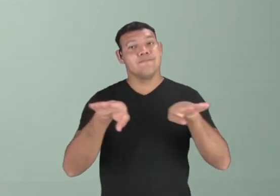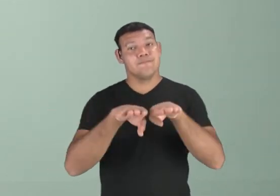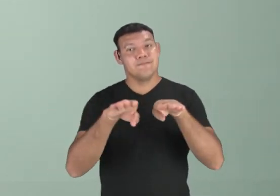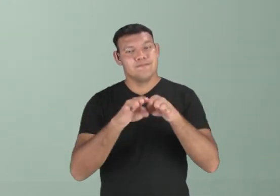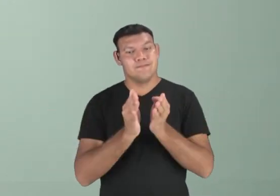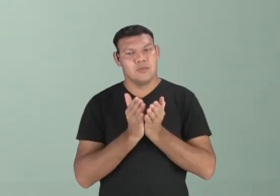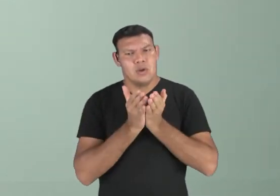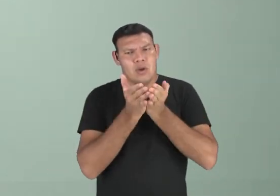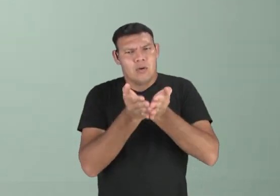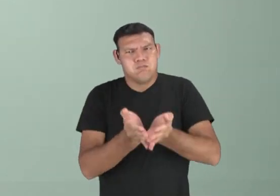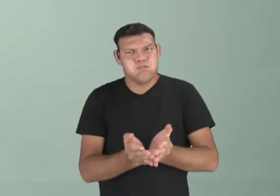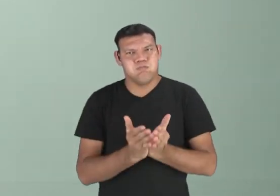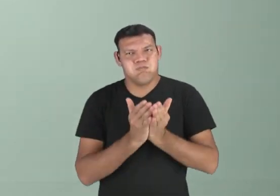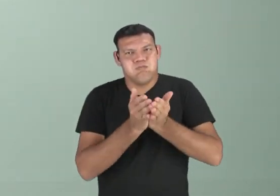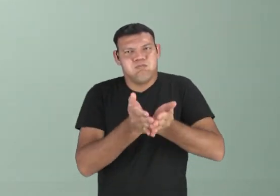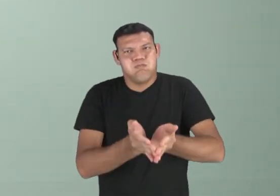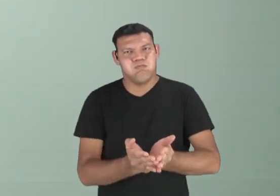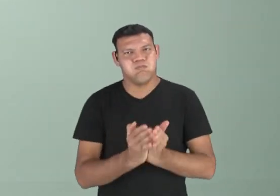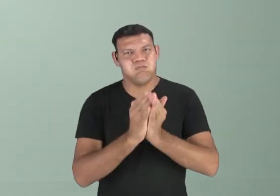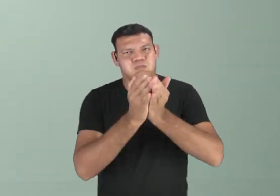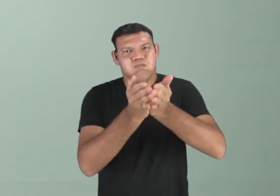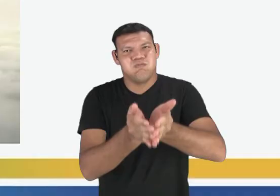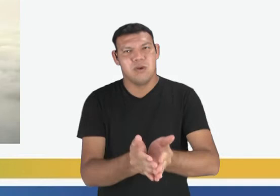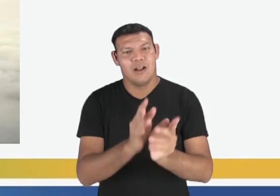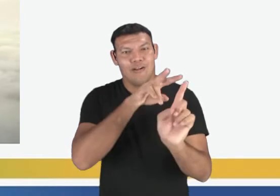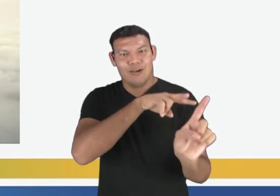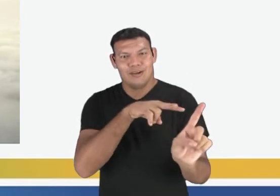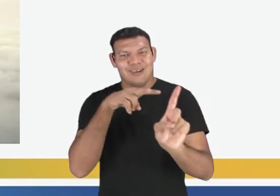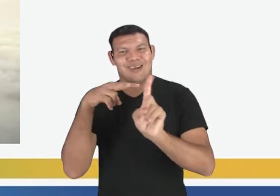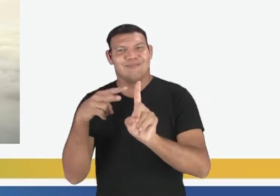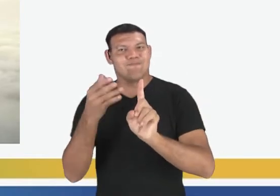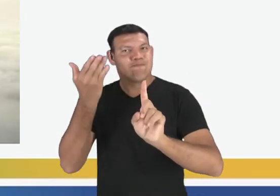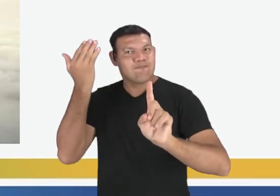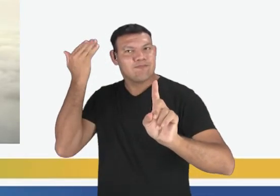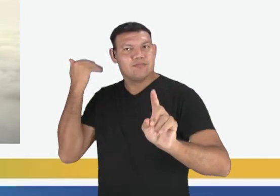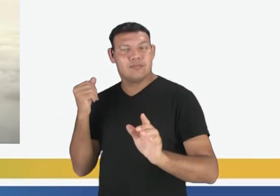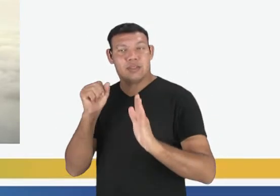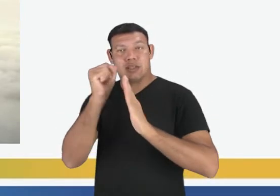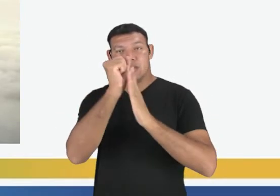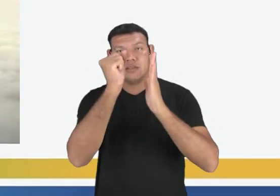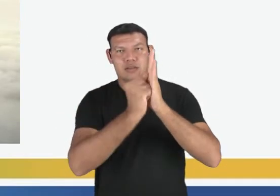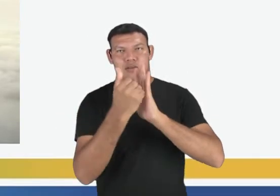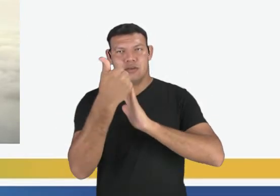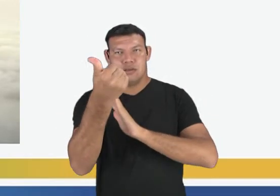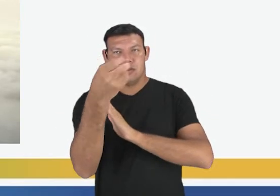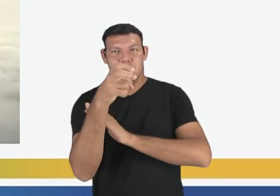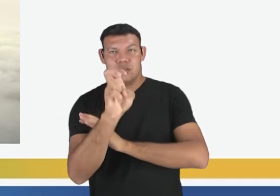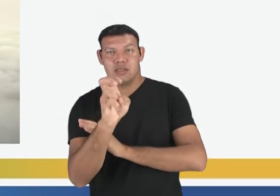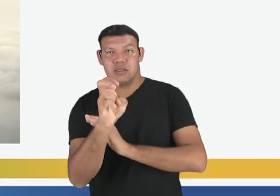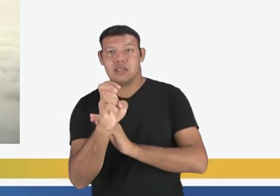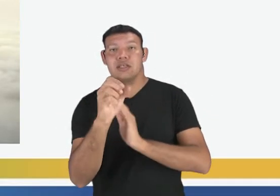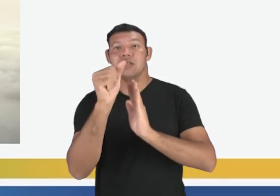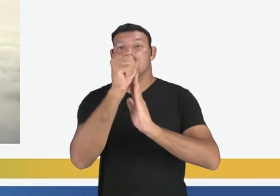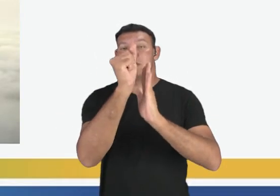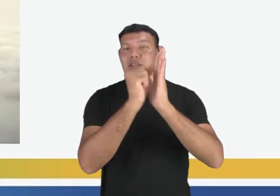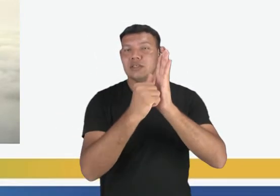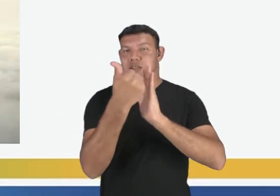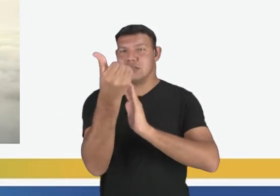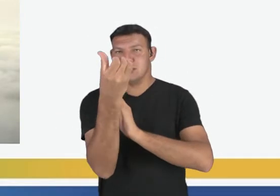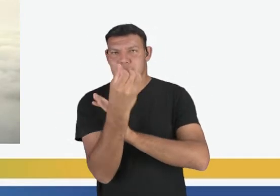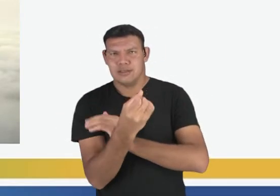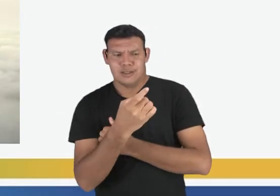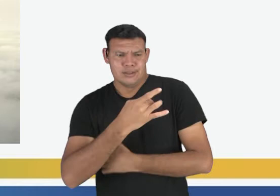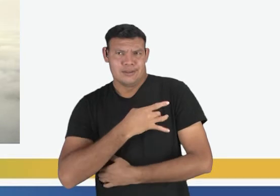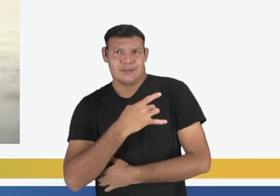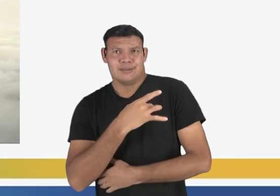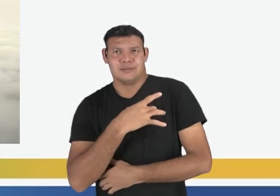também foi um conceito, uma visão de mundo antiga e que no século XV e XVI ainda prevalecia de